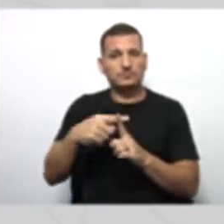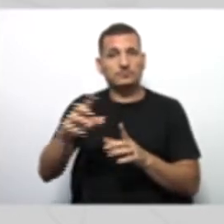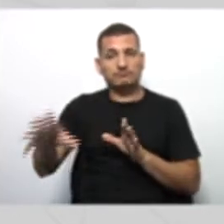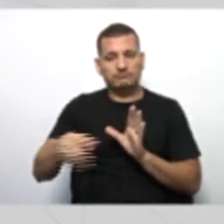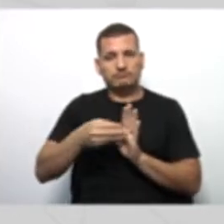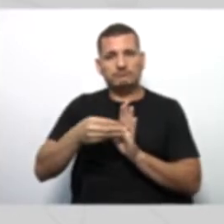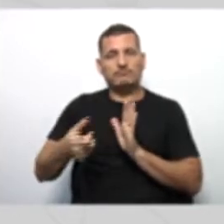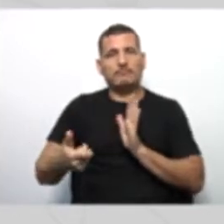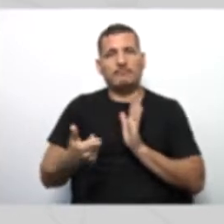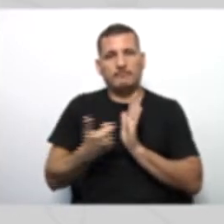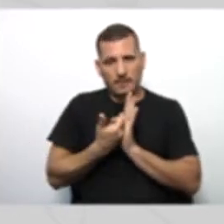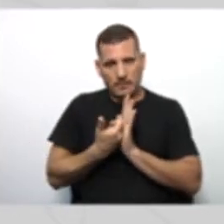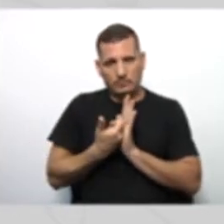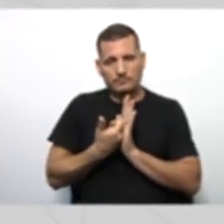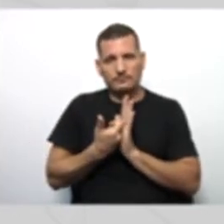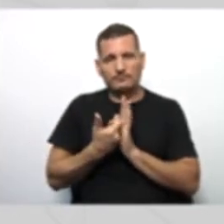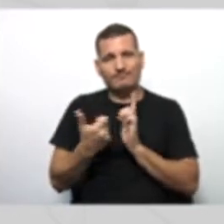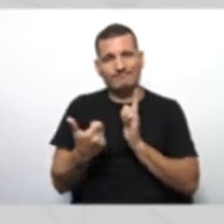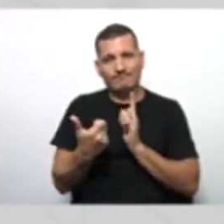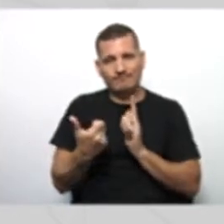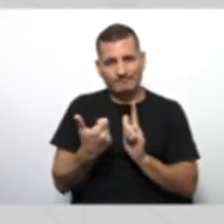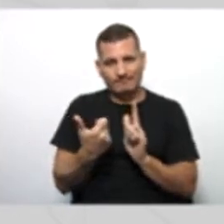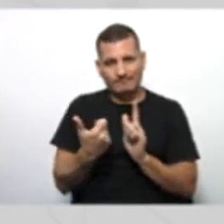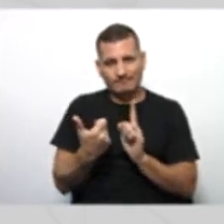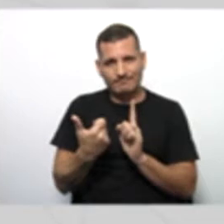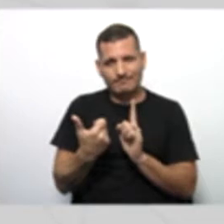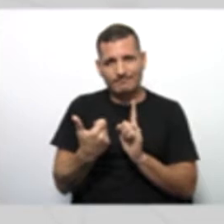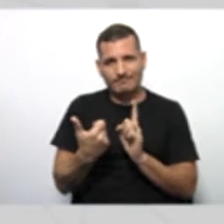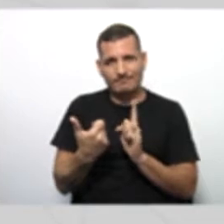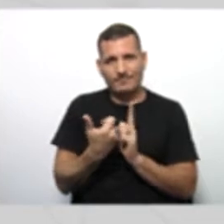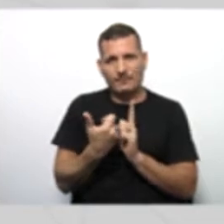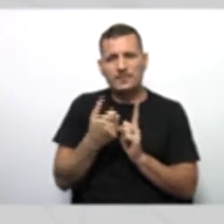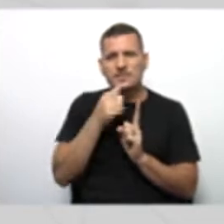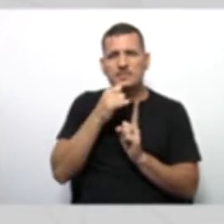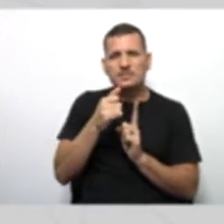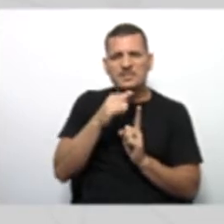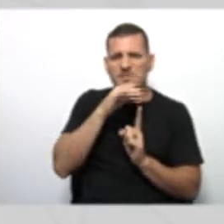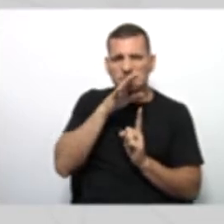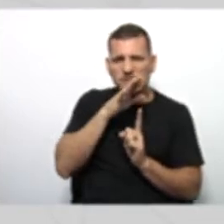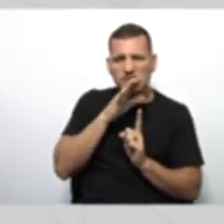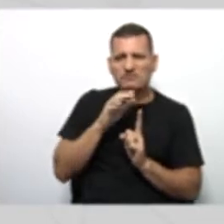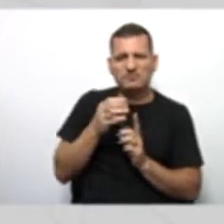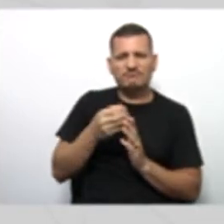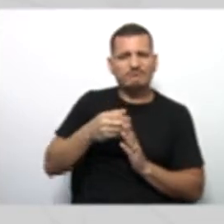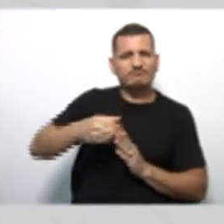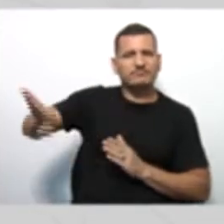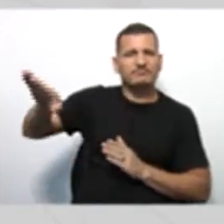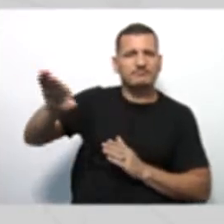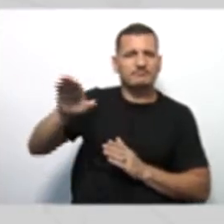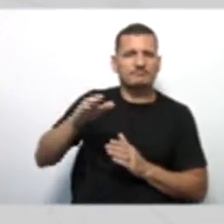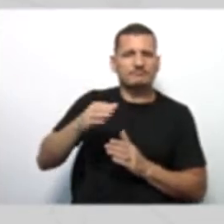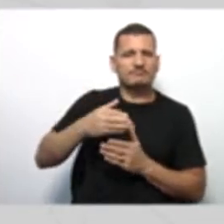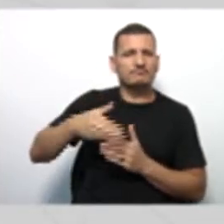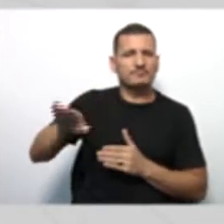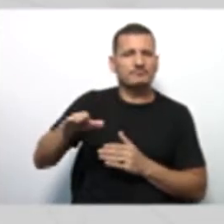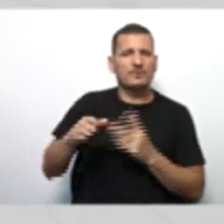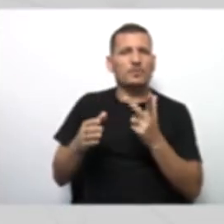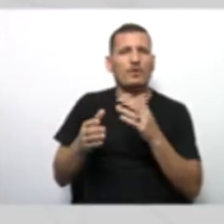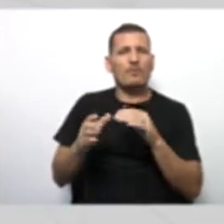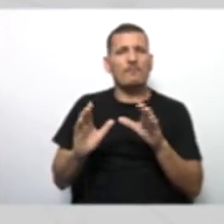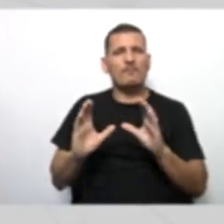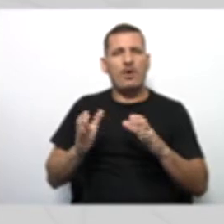você. E aquilo que não te faz bem, meu amigo, você vai fazer o quê? Você vai chutar para longe, né, Ademar? Isso. É que nem a bola lá no campo de